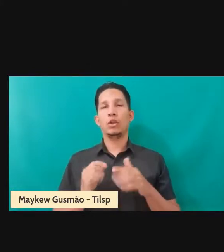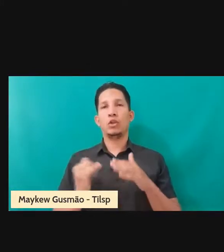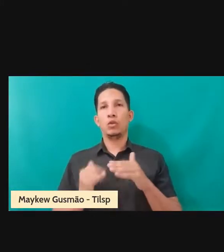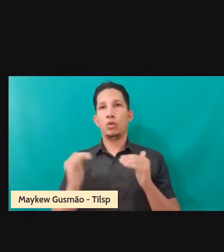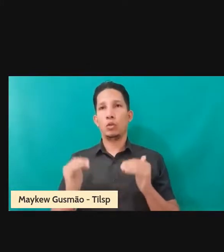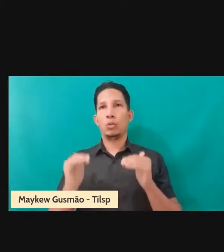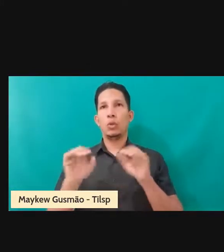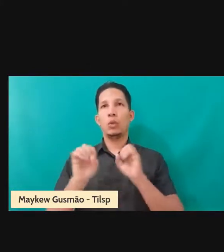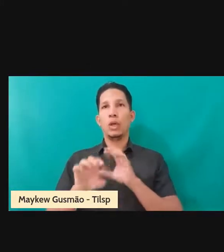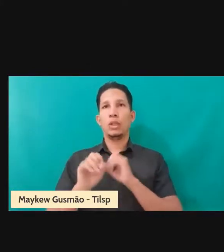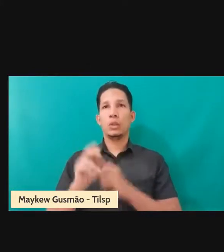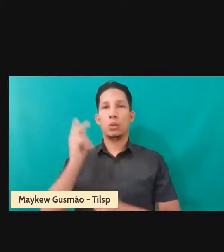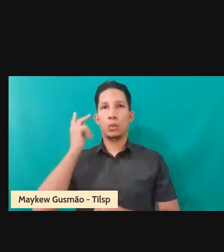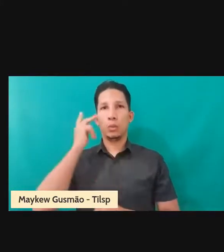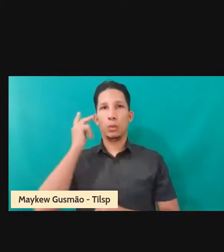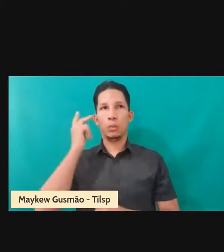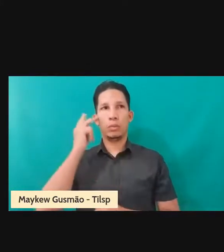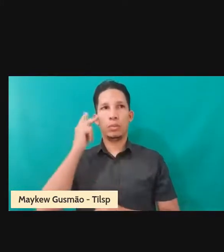Paulo,